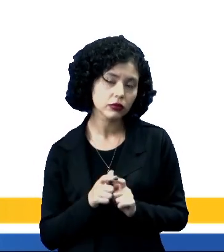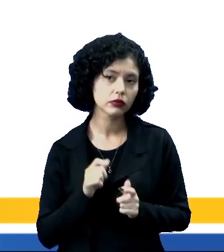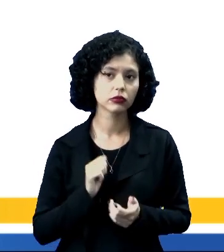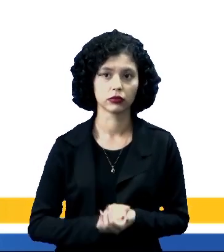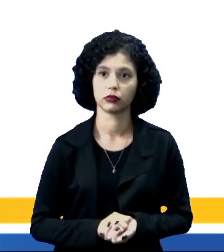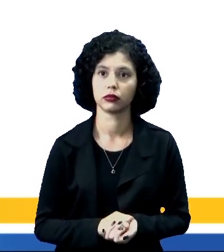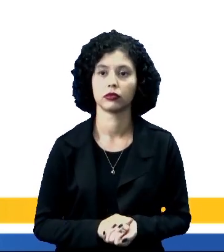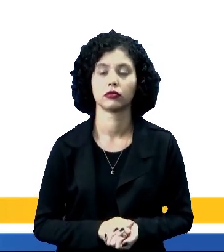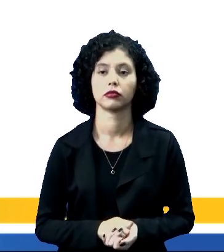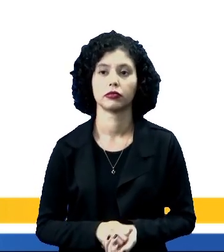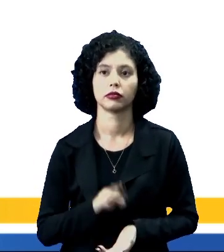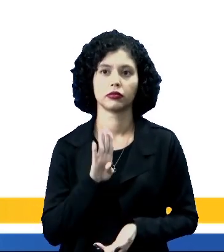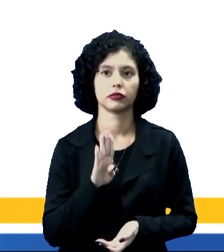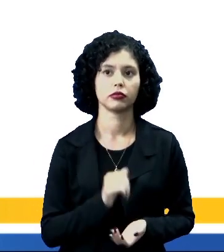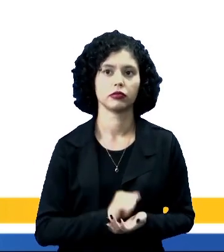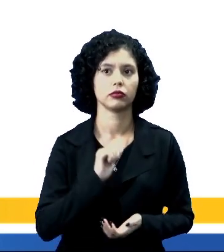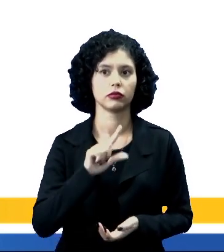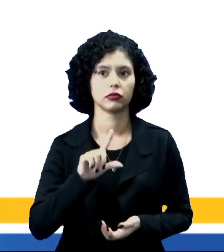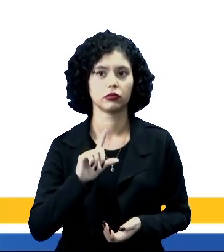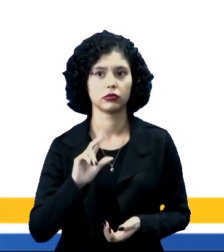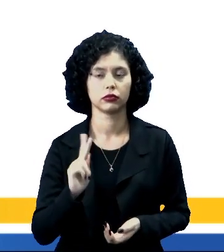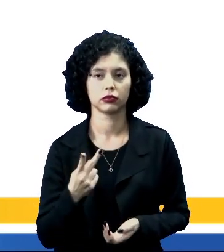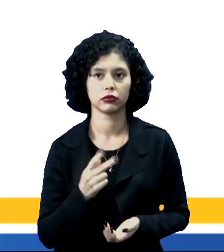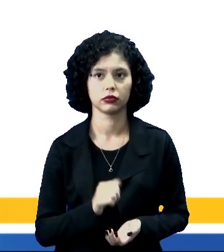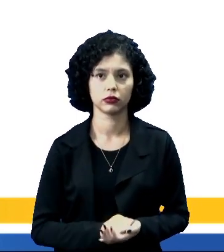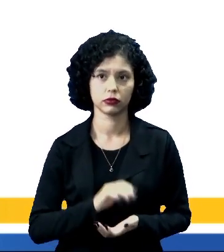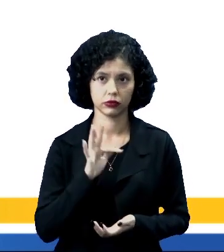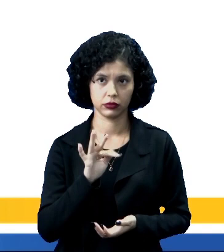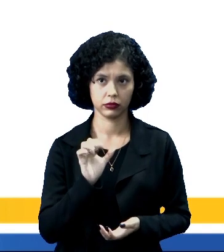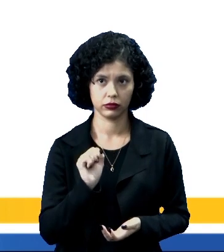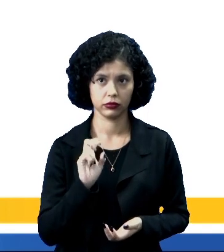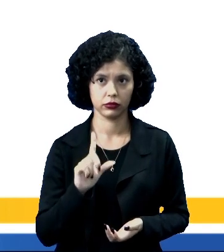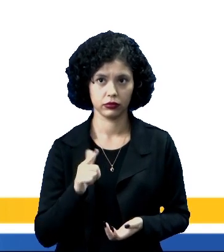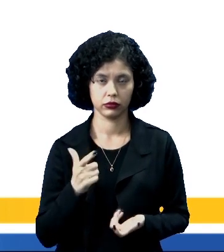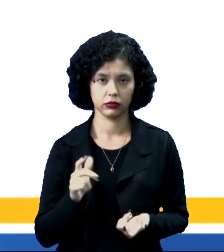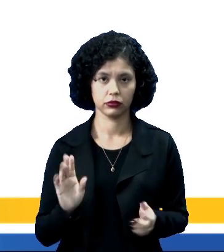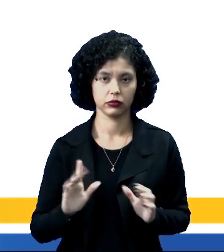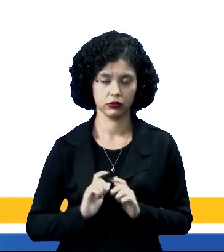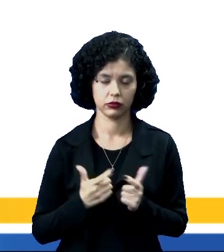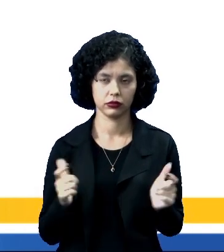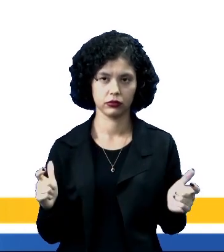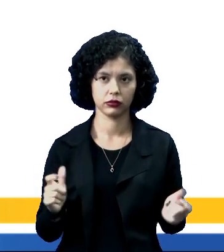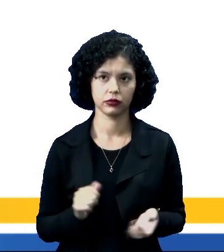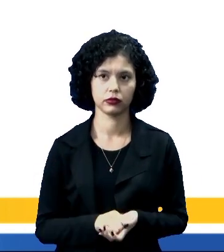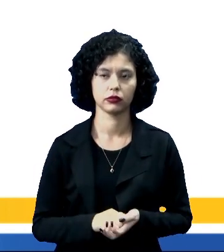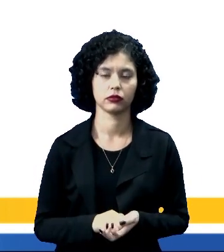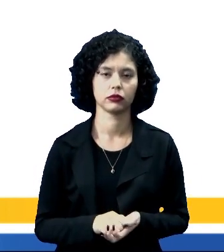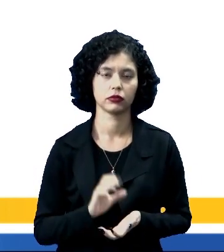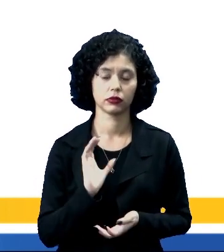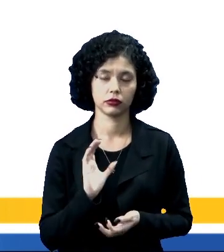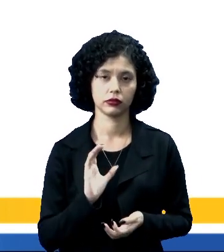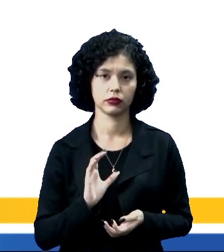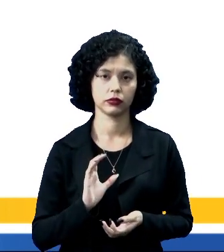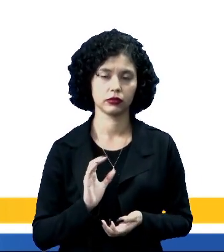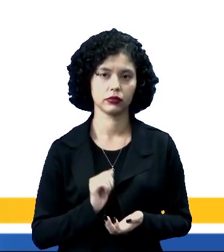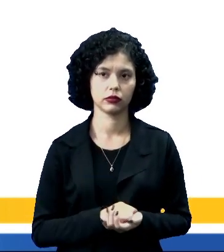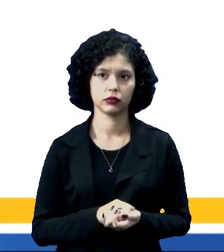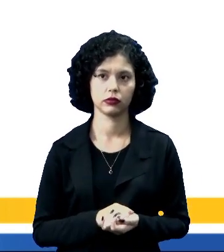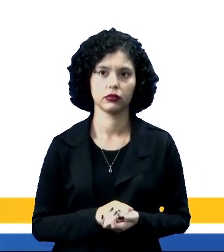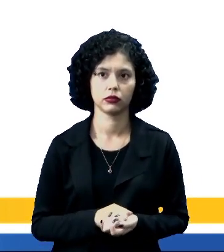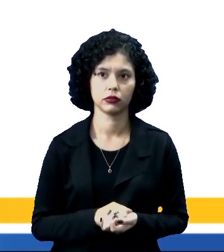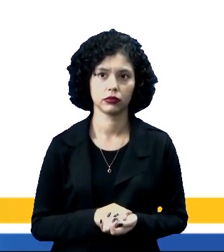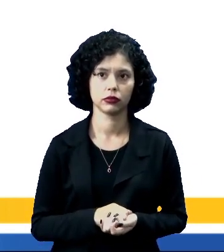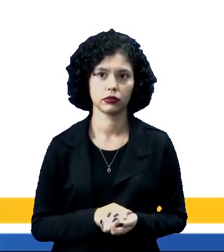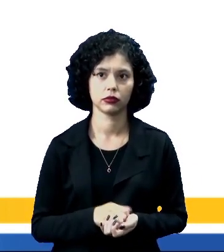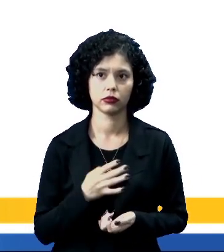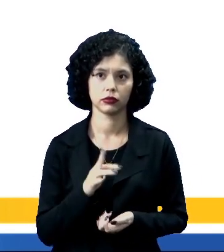diminui letra B quando os níveis de LH e FSH aumentam letra C quando